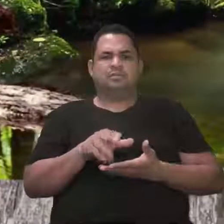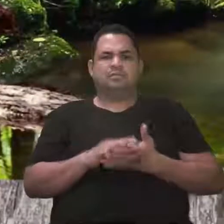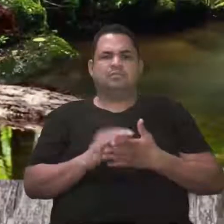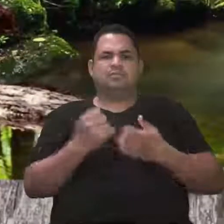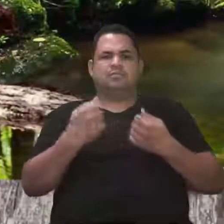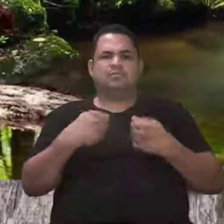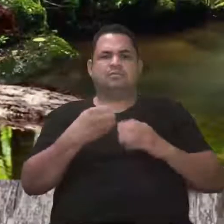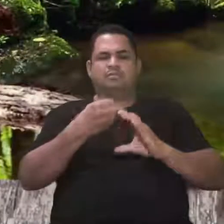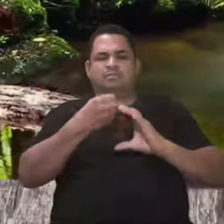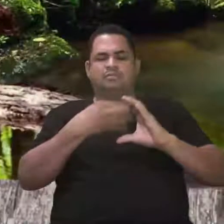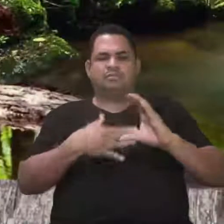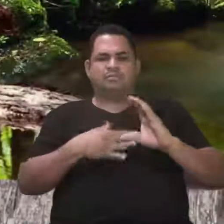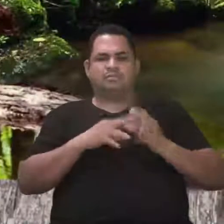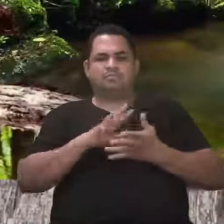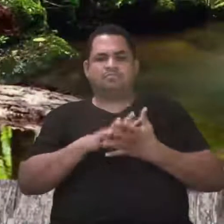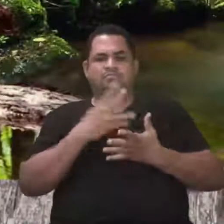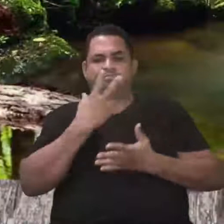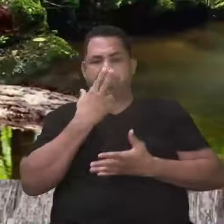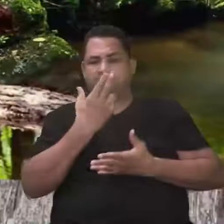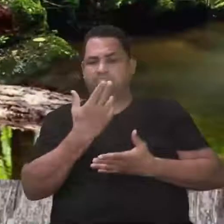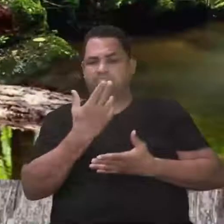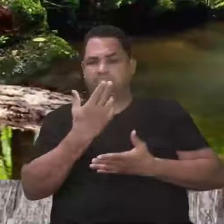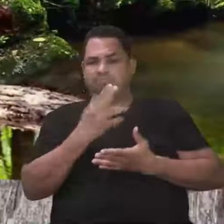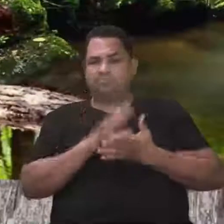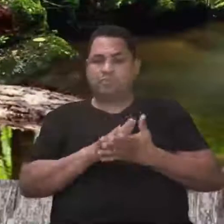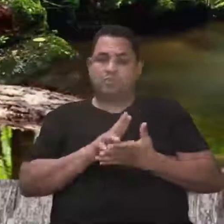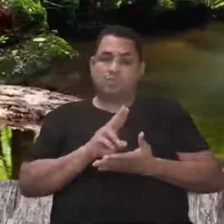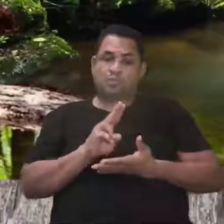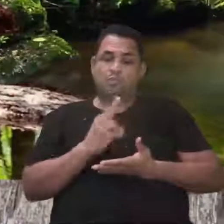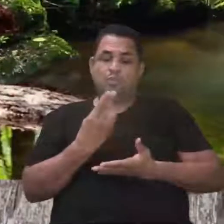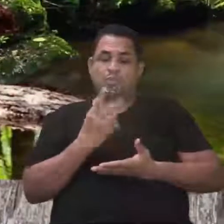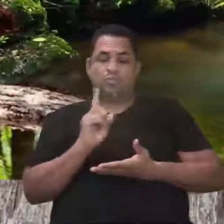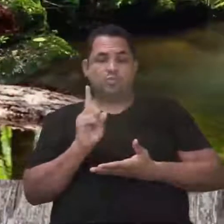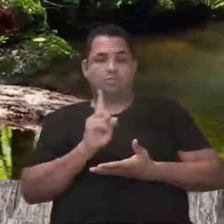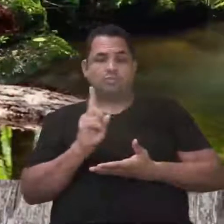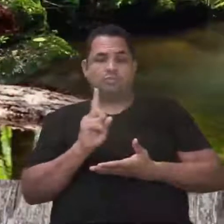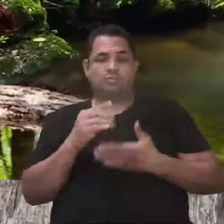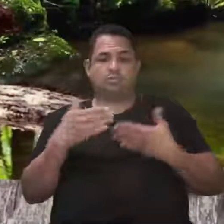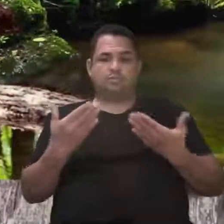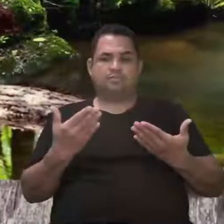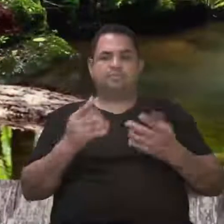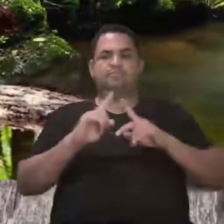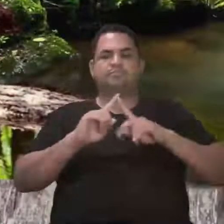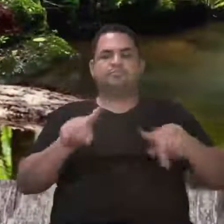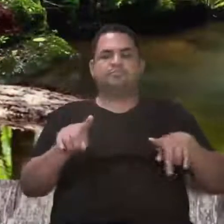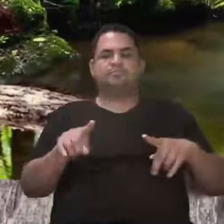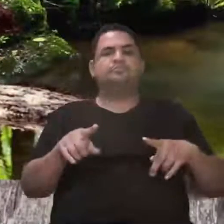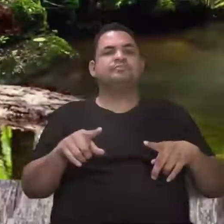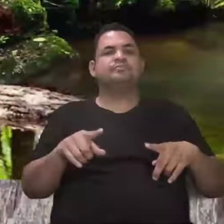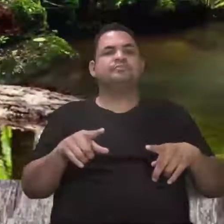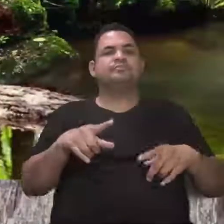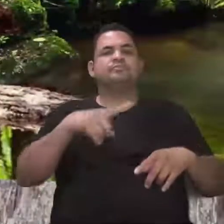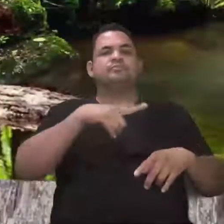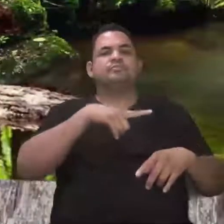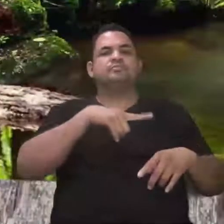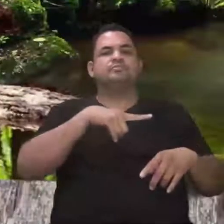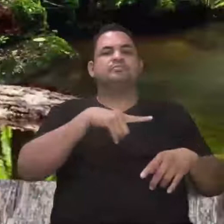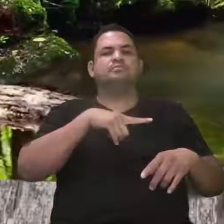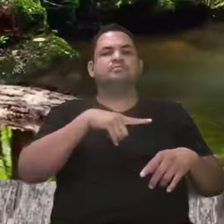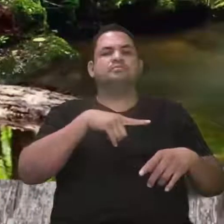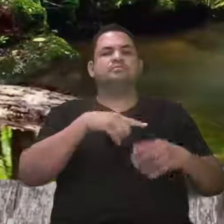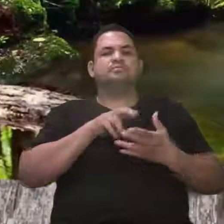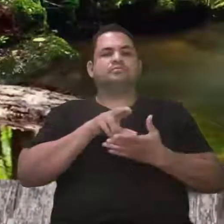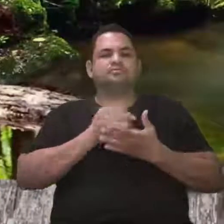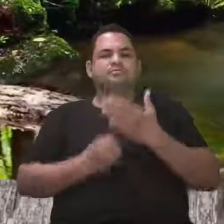pode ter a função parecida, mas assim, ou não, né? Pode ter a mesma função ou não, mas que tenha